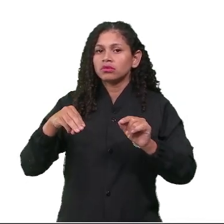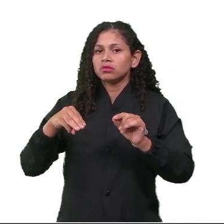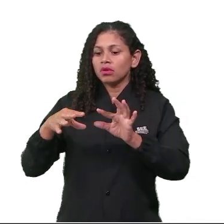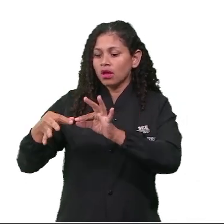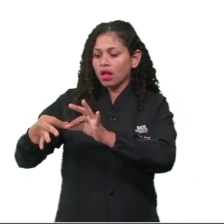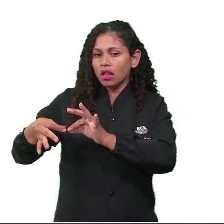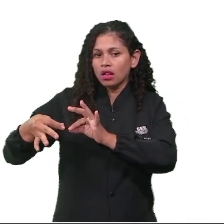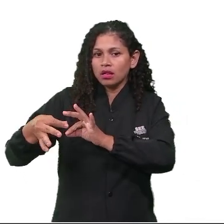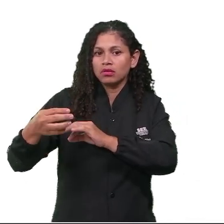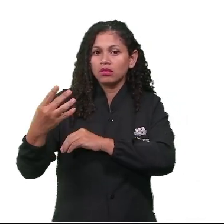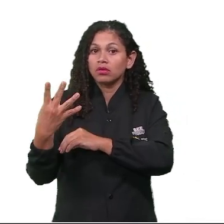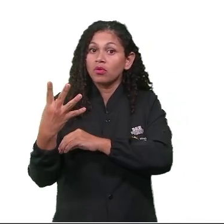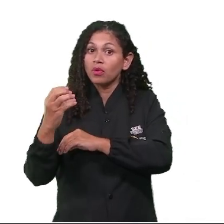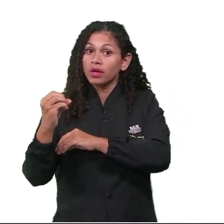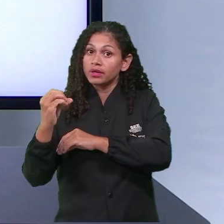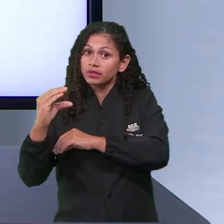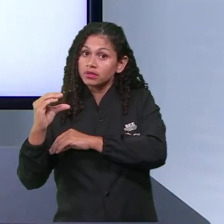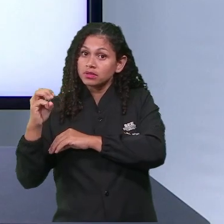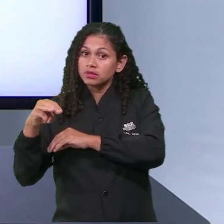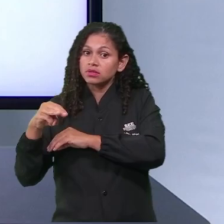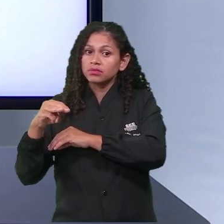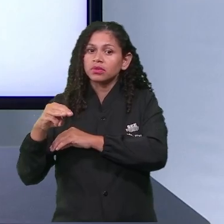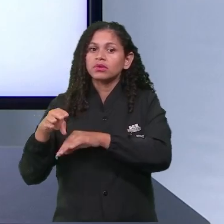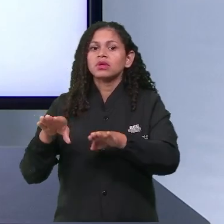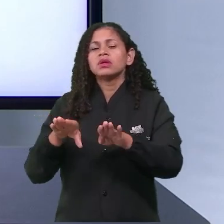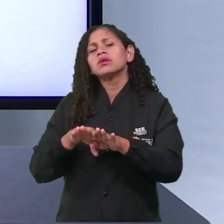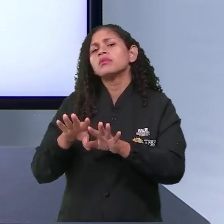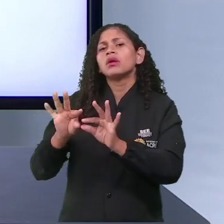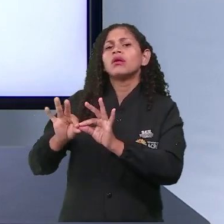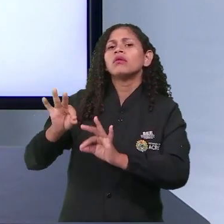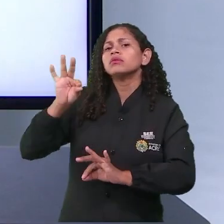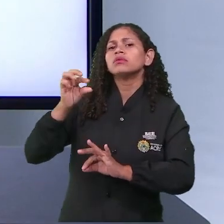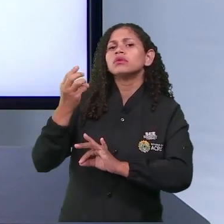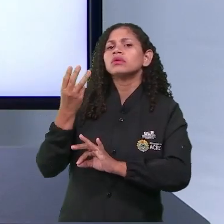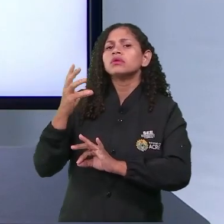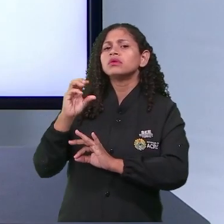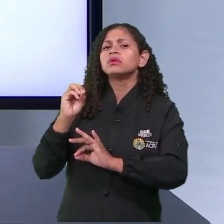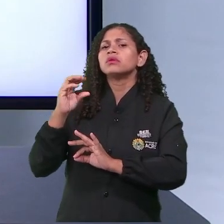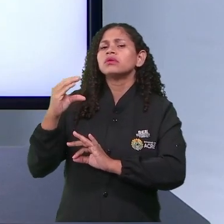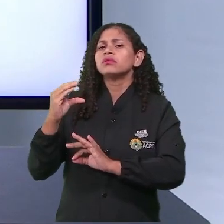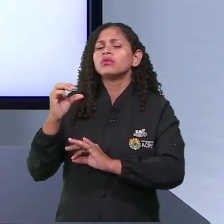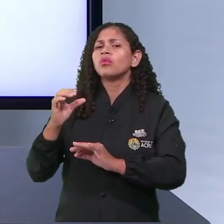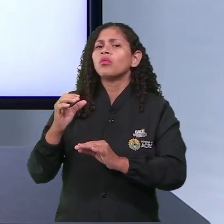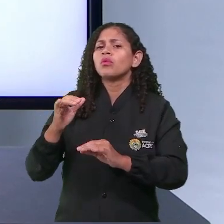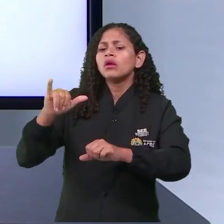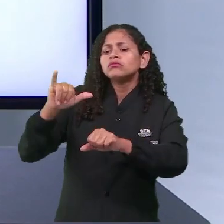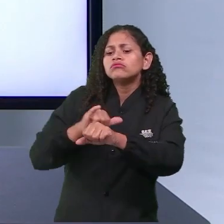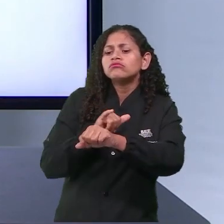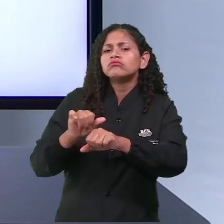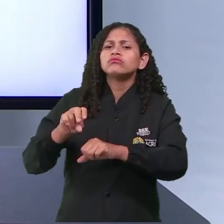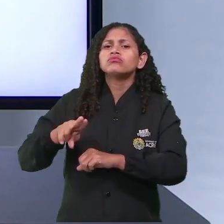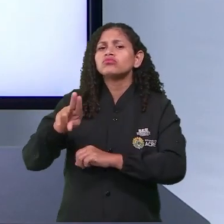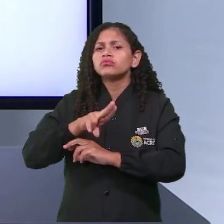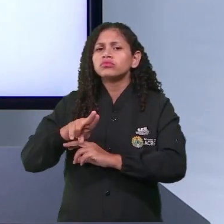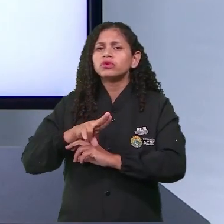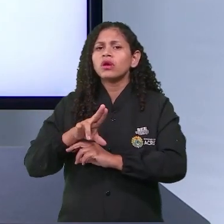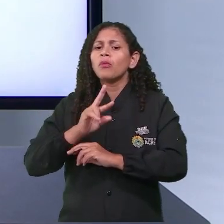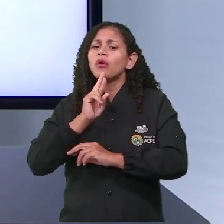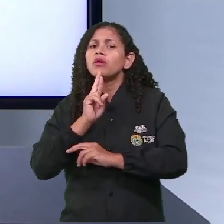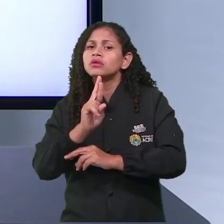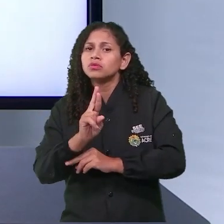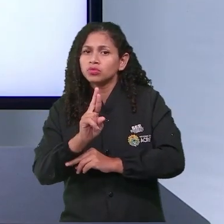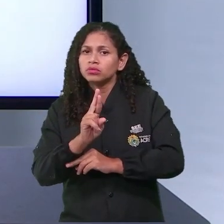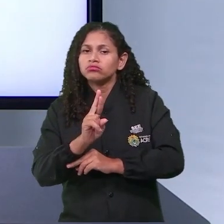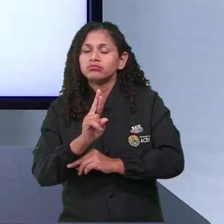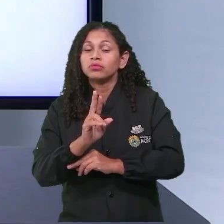armazenar? E aqui você vem comigo. Qual que vai ser a estratégia que a gente vai utilizar para resolver esse problema? Então, nós já sabemos qual